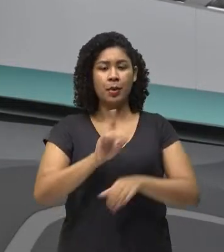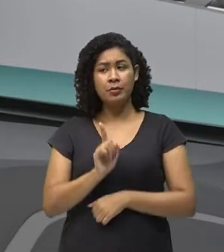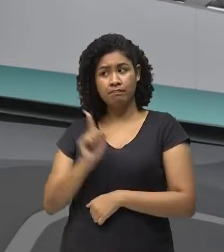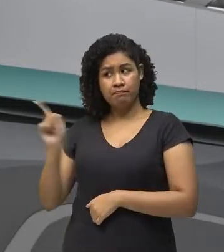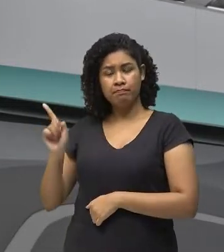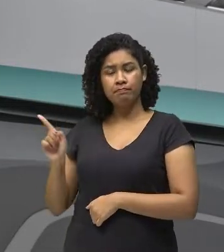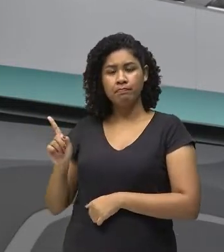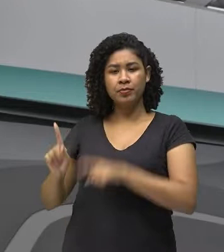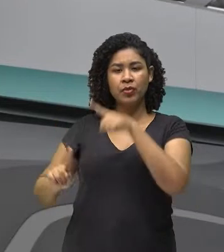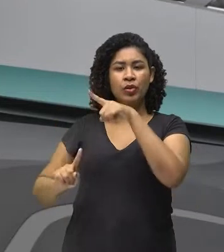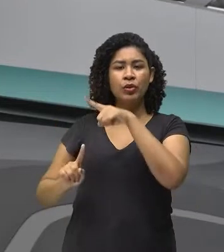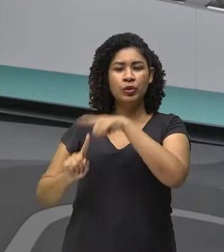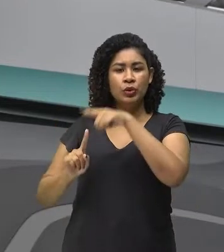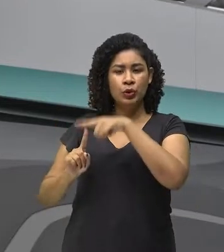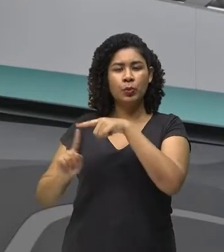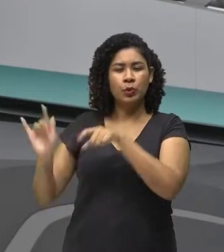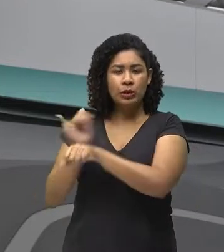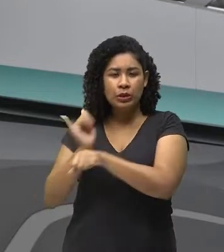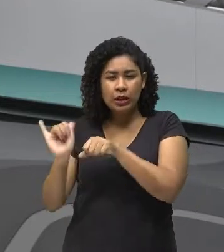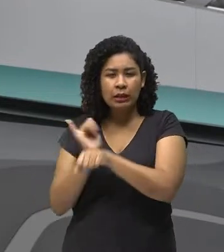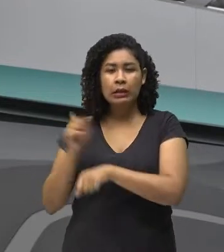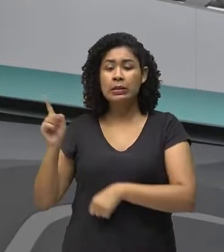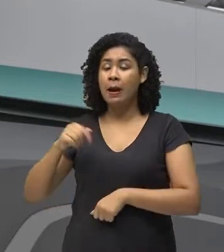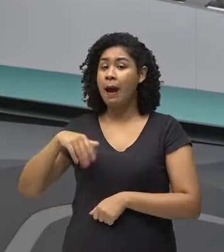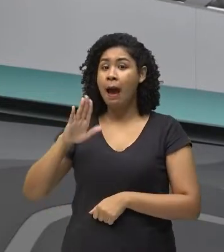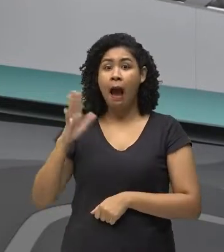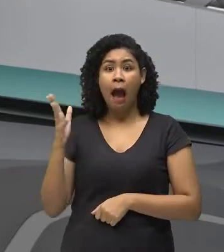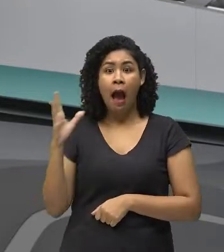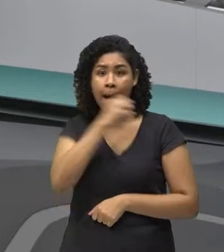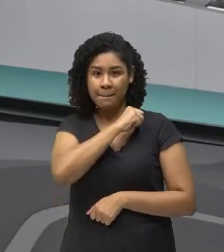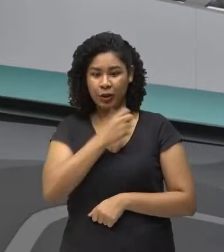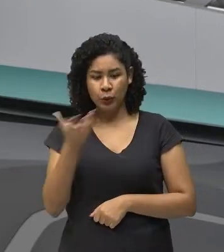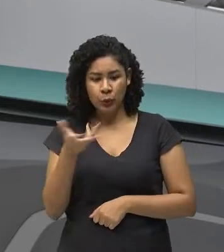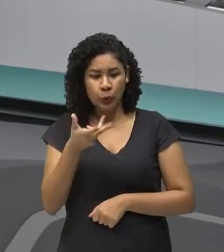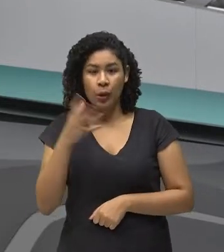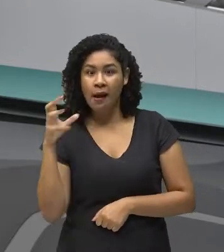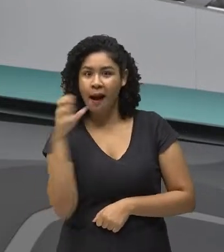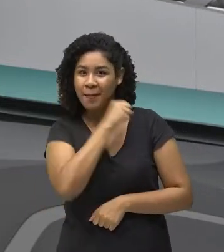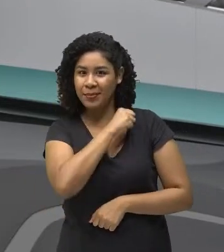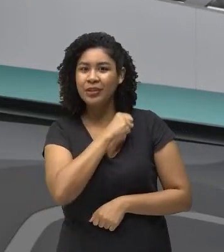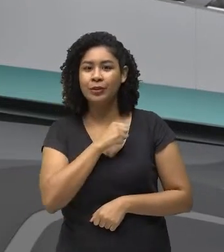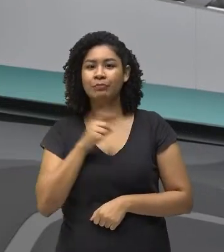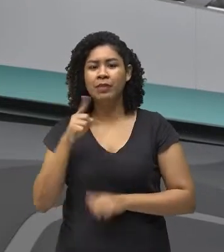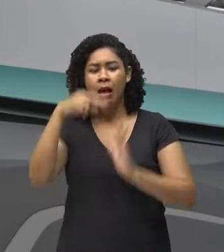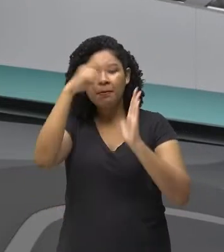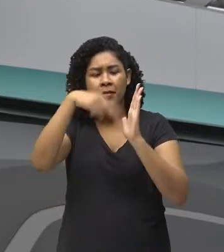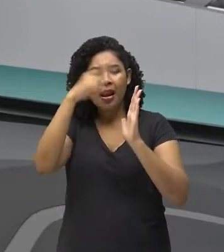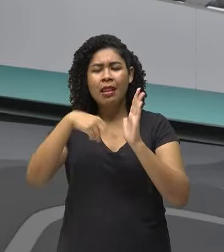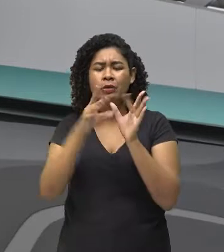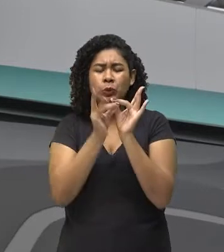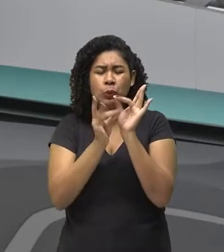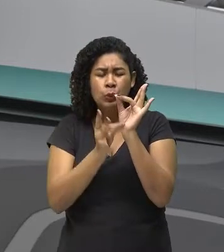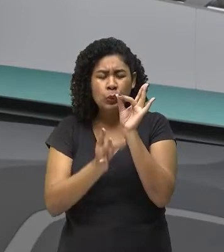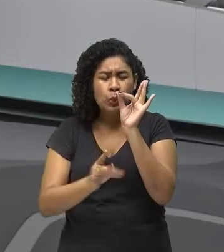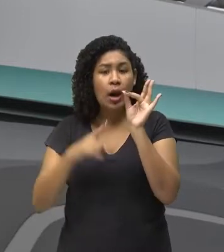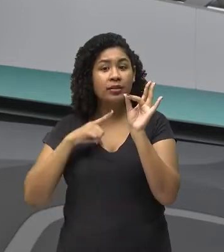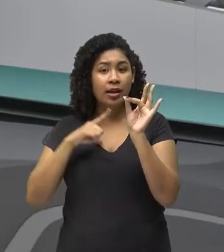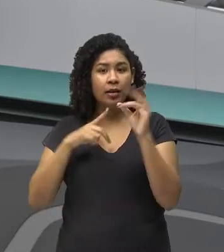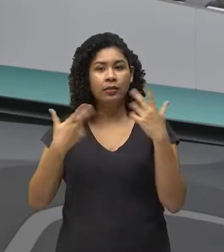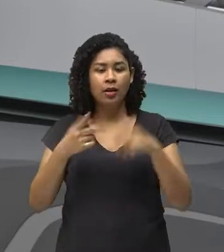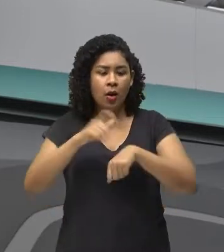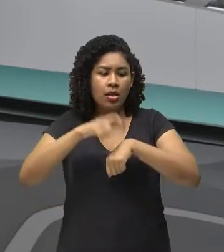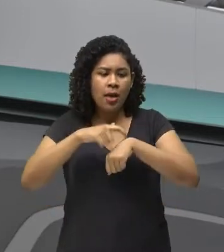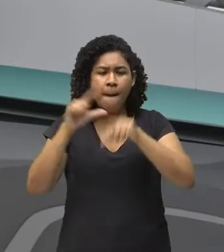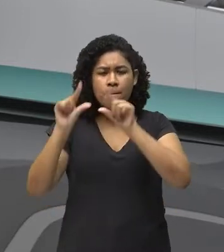uma leitura 3 a 4 vezes mais rápida. É para ser utilizada para ler coisas, muitas coisas, né? Quando você tem pouco